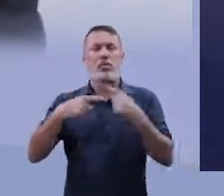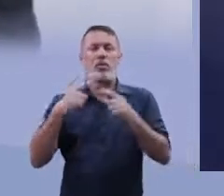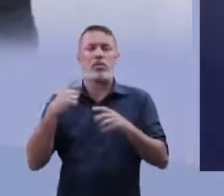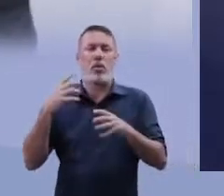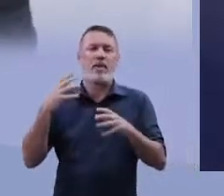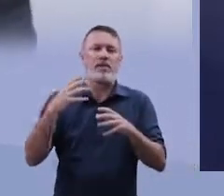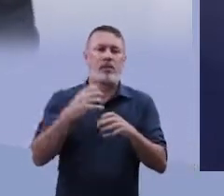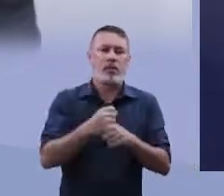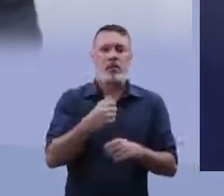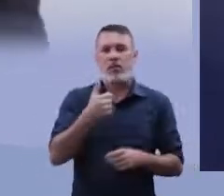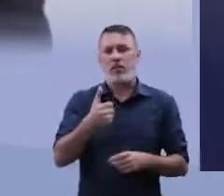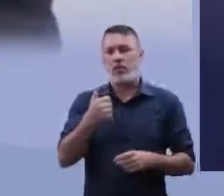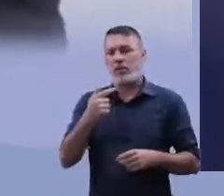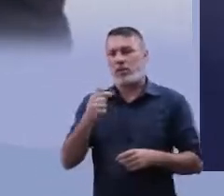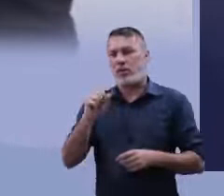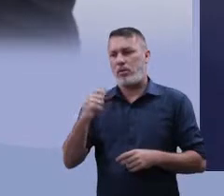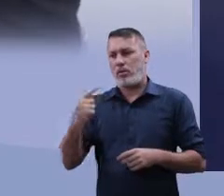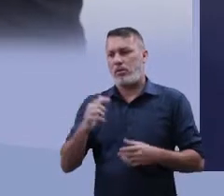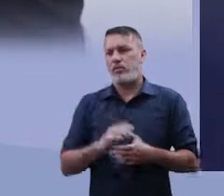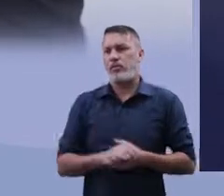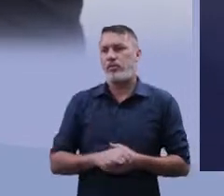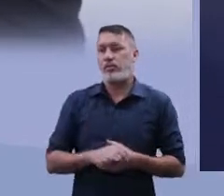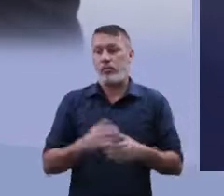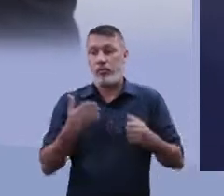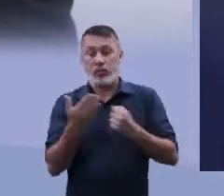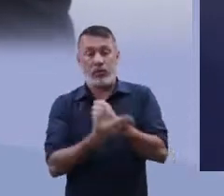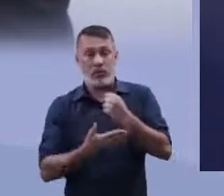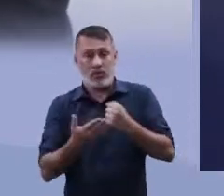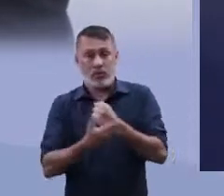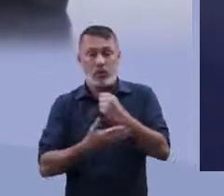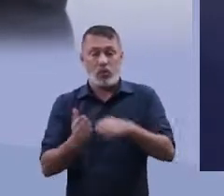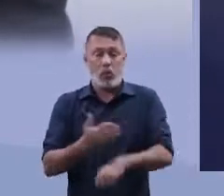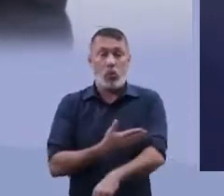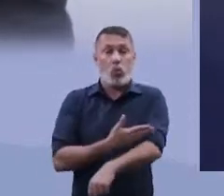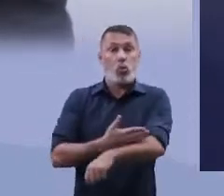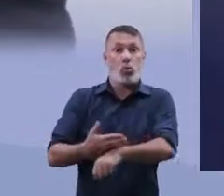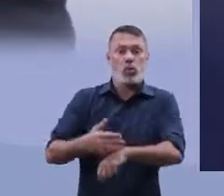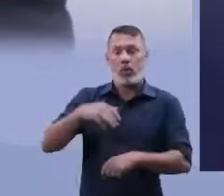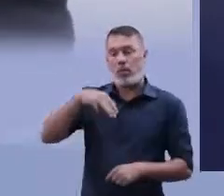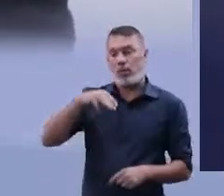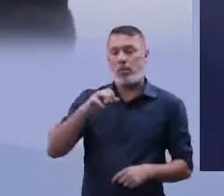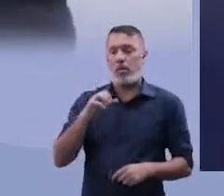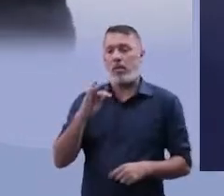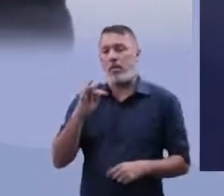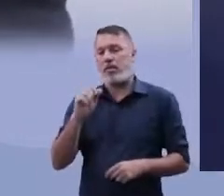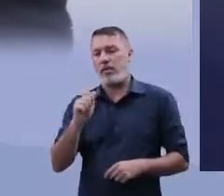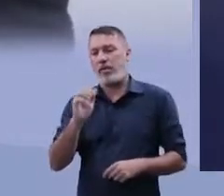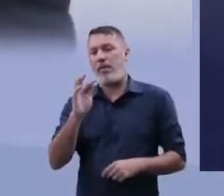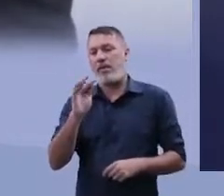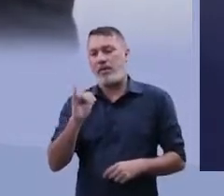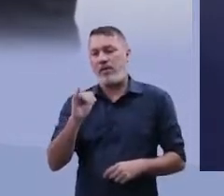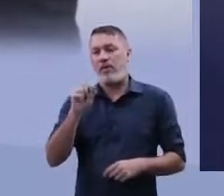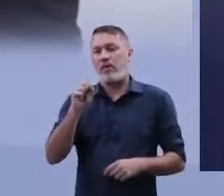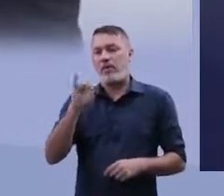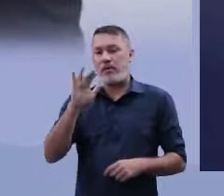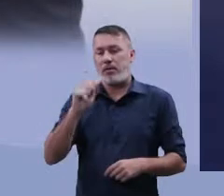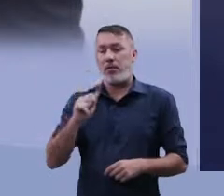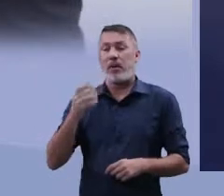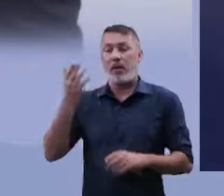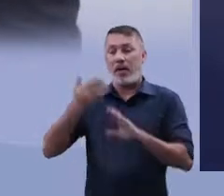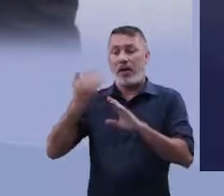anos depois. A Fundamentação da Metafísica dos Costumes, que é uma obra que é escrita